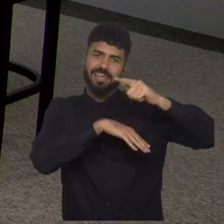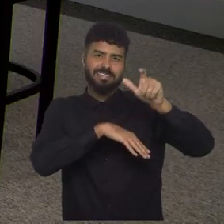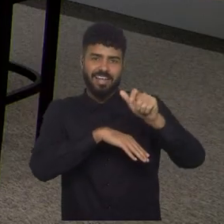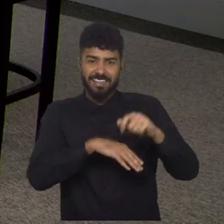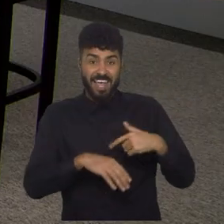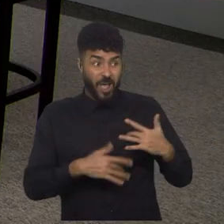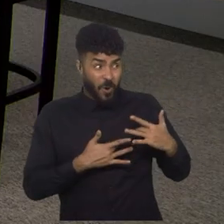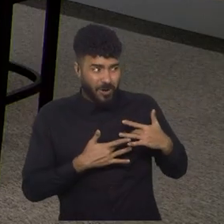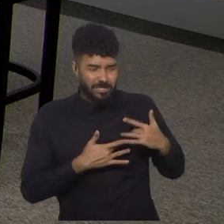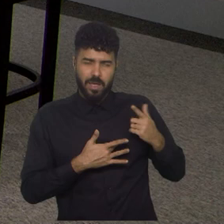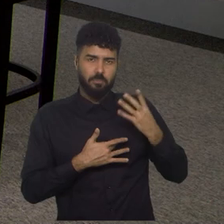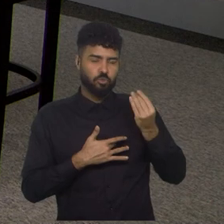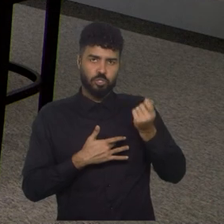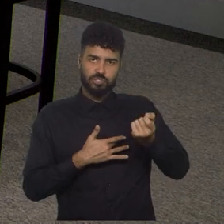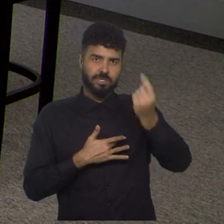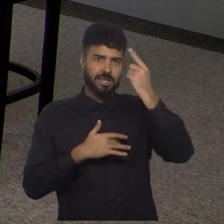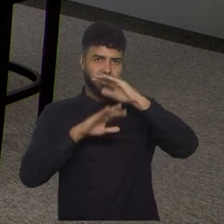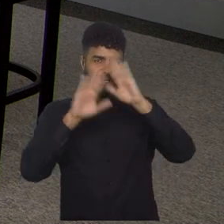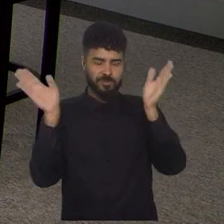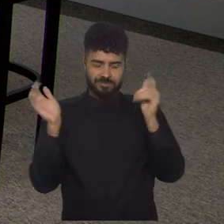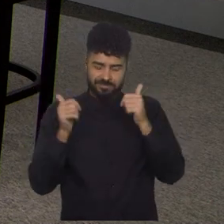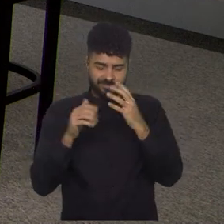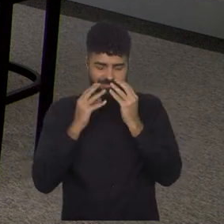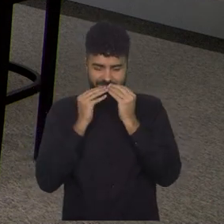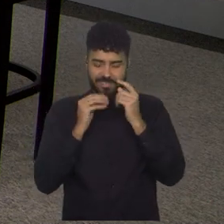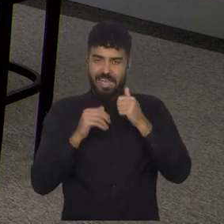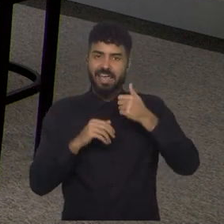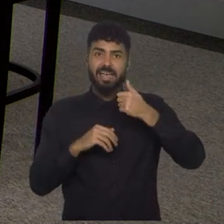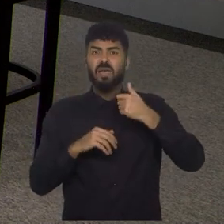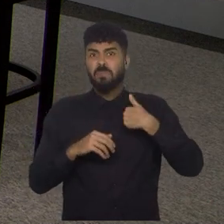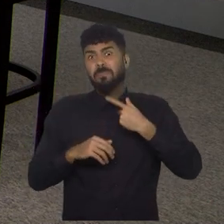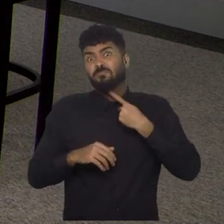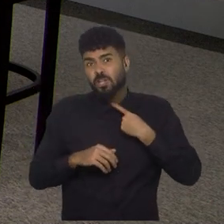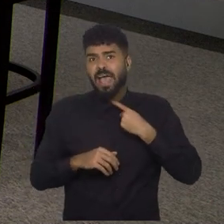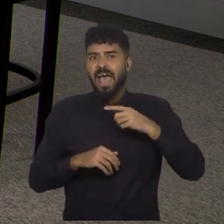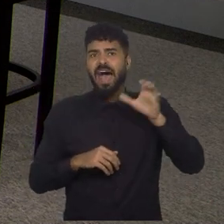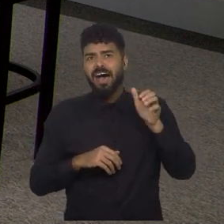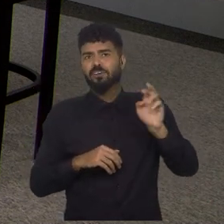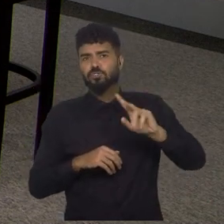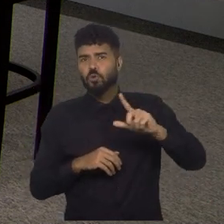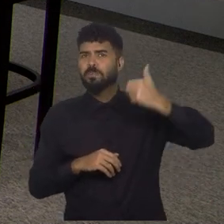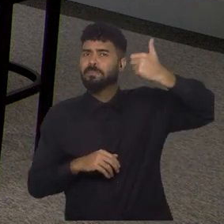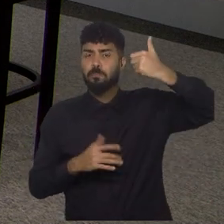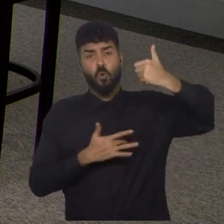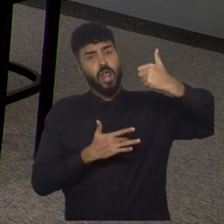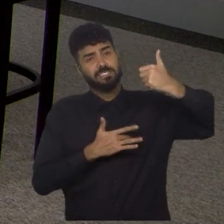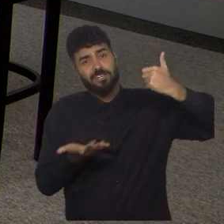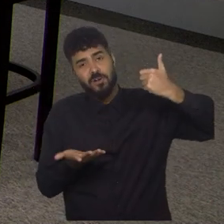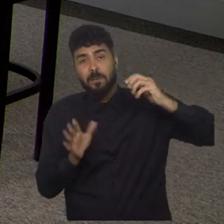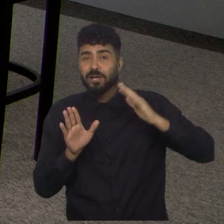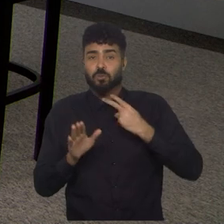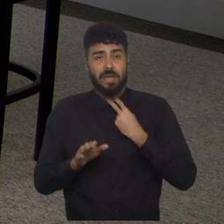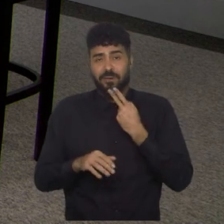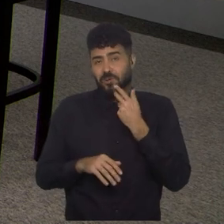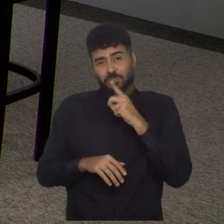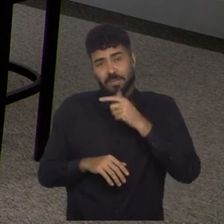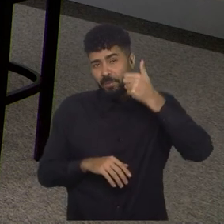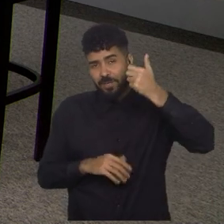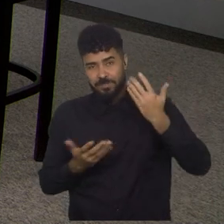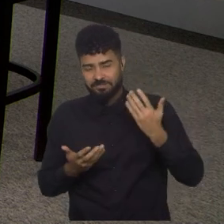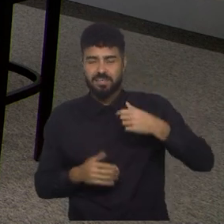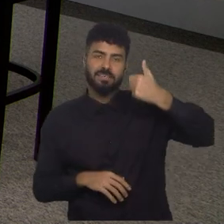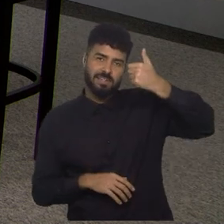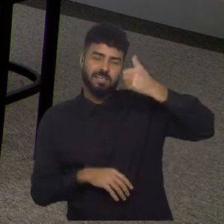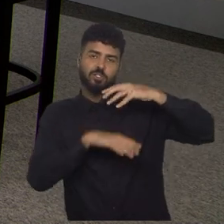ser muito estranho. Mas, enfim, por mim, a África do Sul estaria em primeiro no coração. Mas, enfim, não é o caso. Então, eu vou de Suécia,